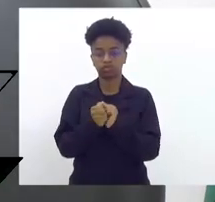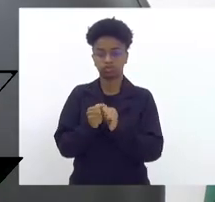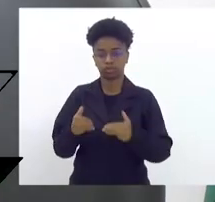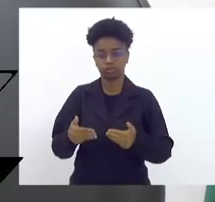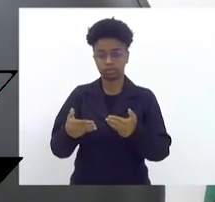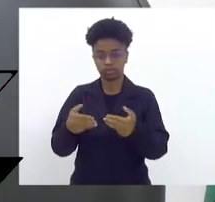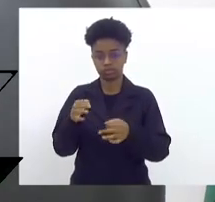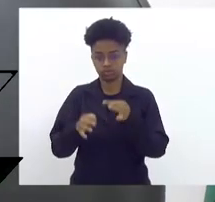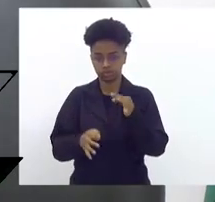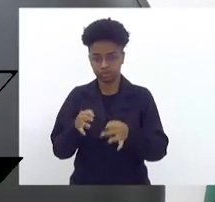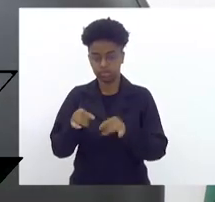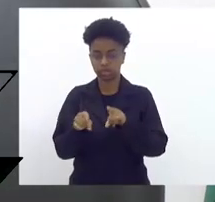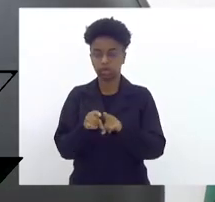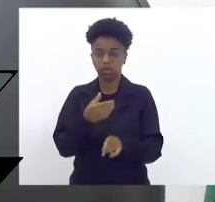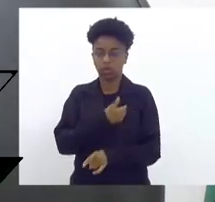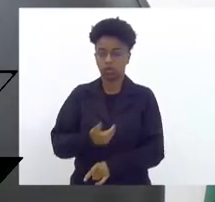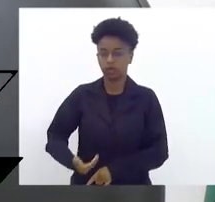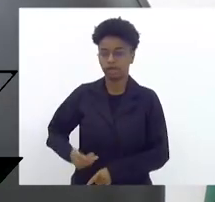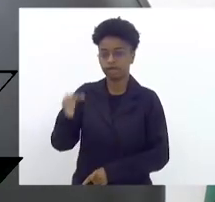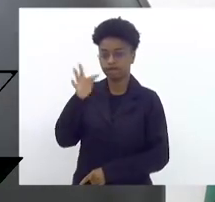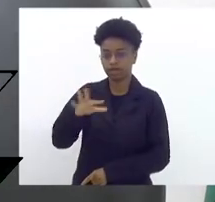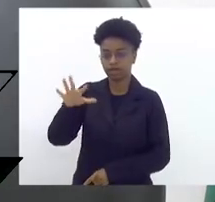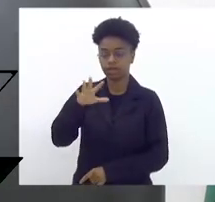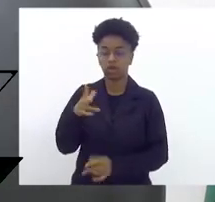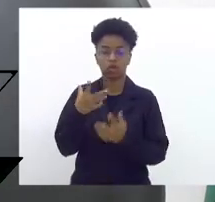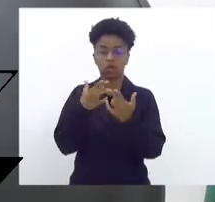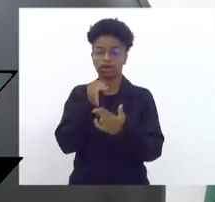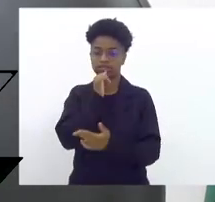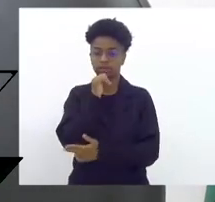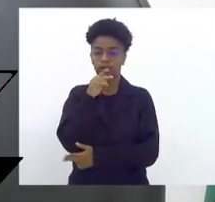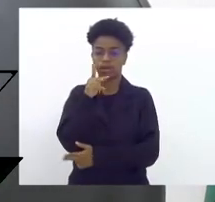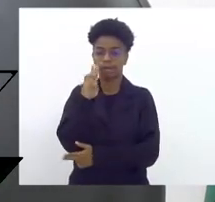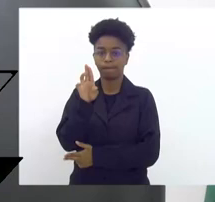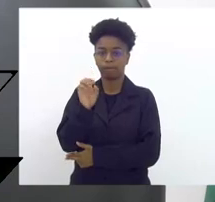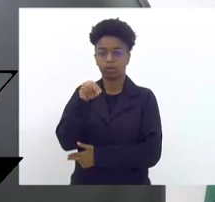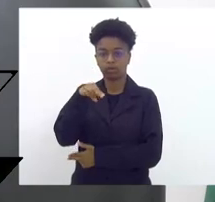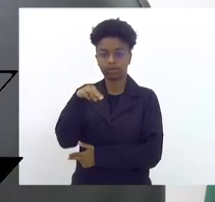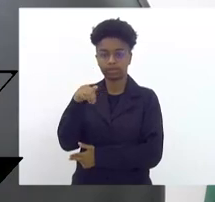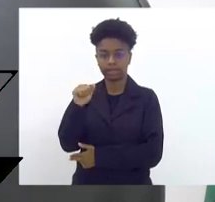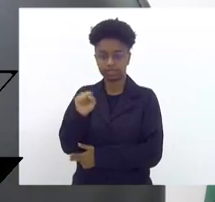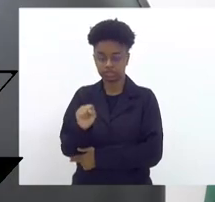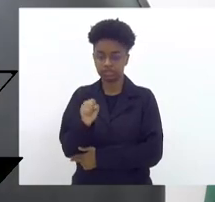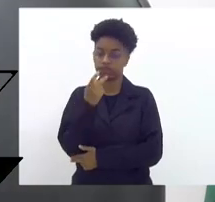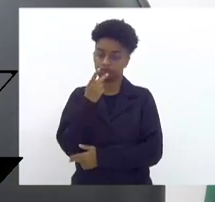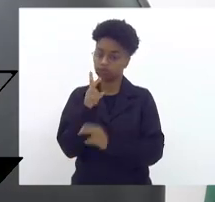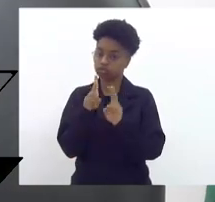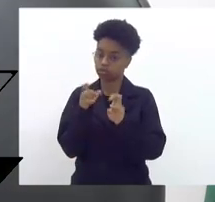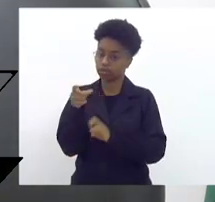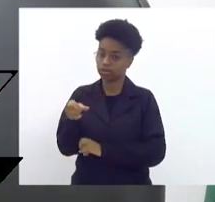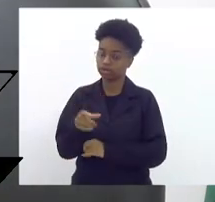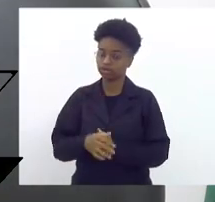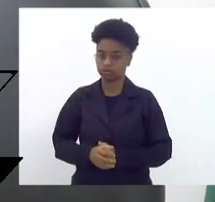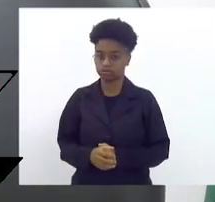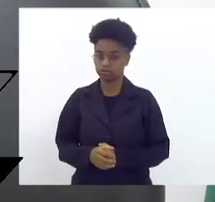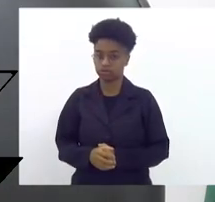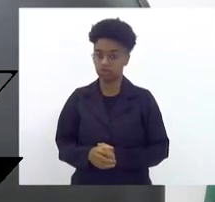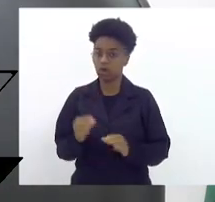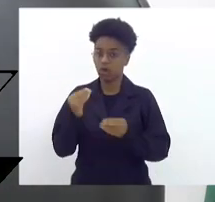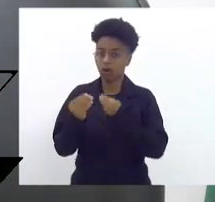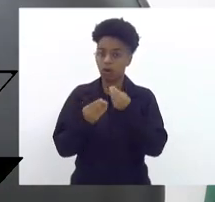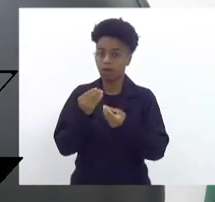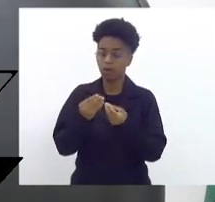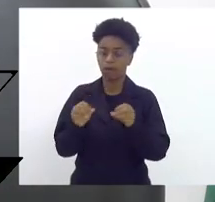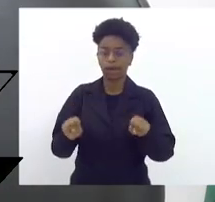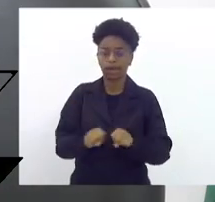da Justiça o Governo Federal como pronasse que dialogam muito e muito fortemente com essa questão de